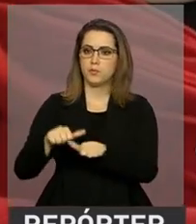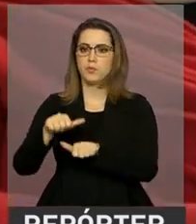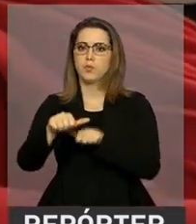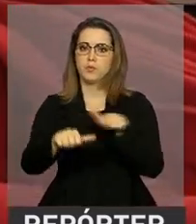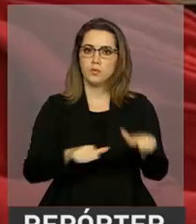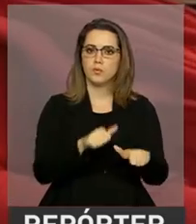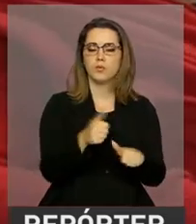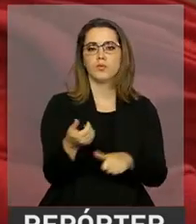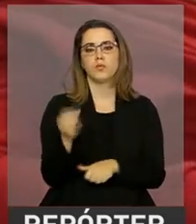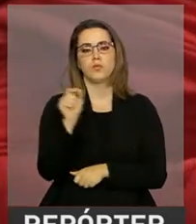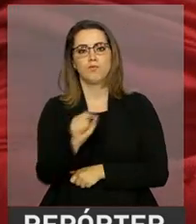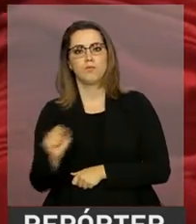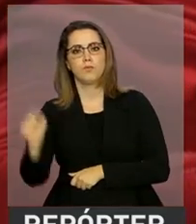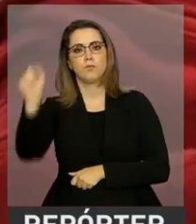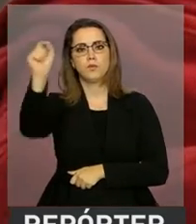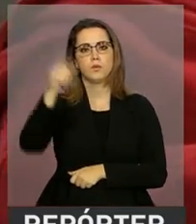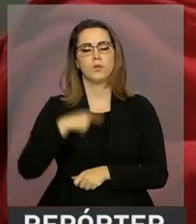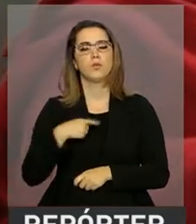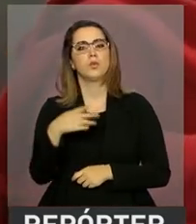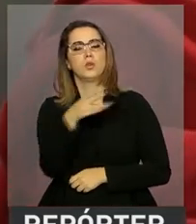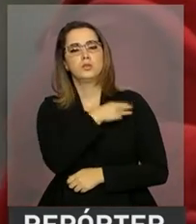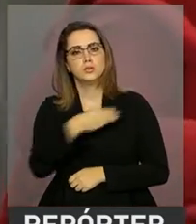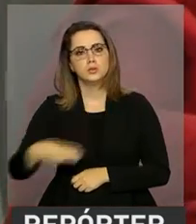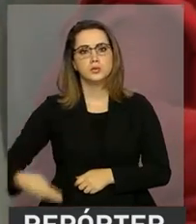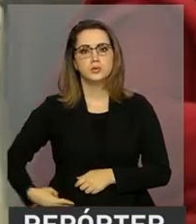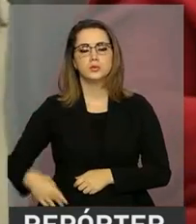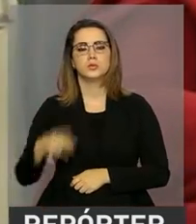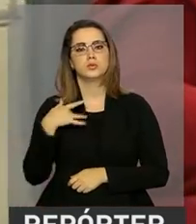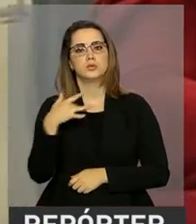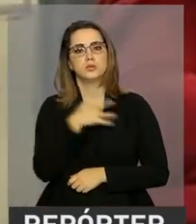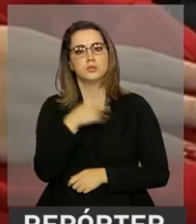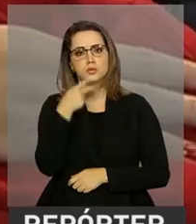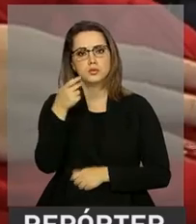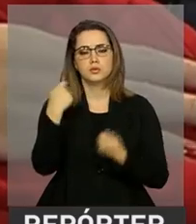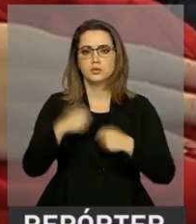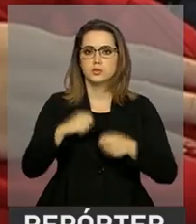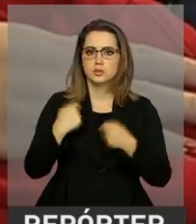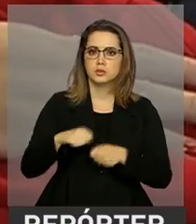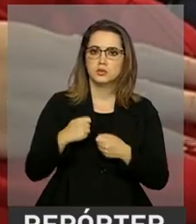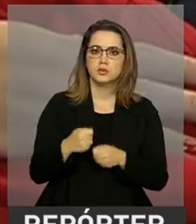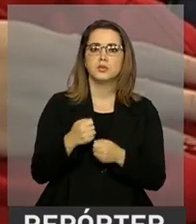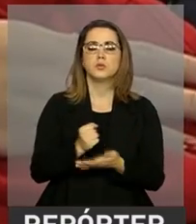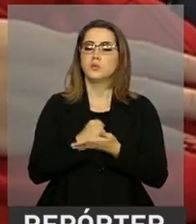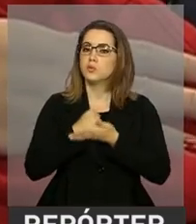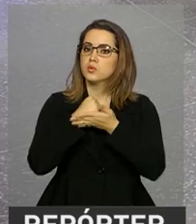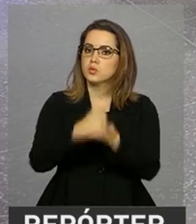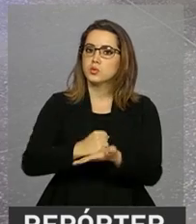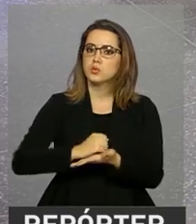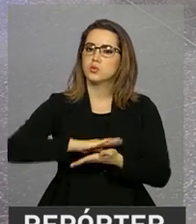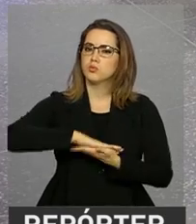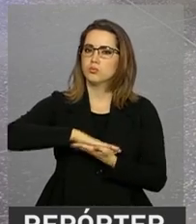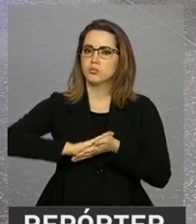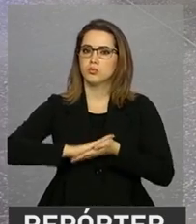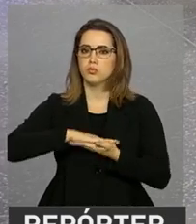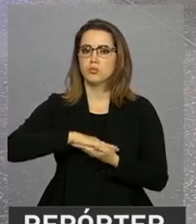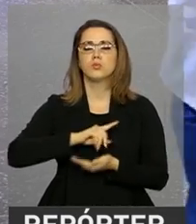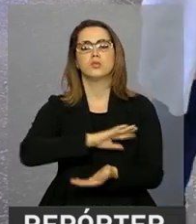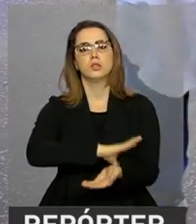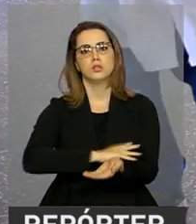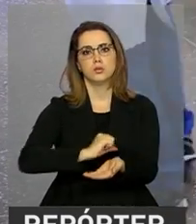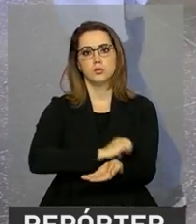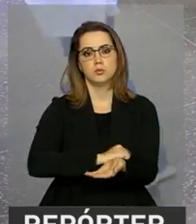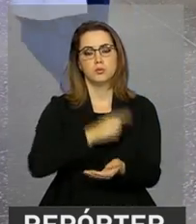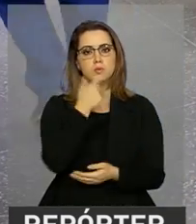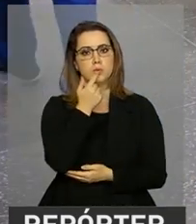o ministro da Saúde recomenda a manutenção das doações para reforço dos bancos nacionais, principalmente nos locais de prova.